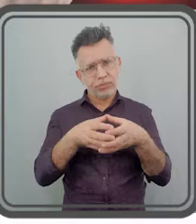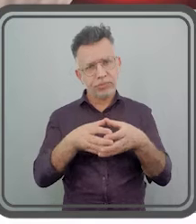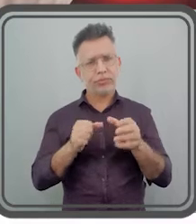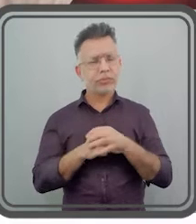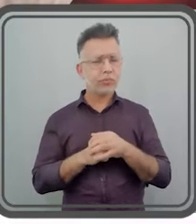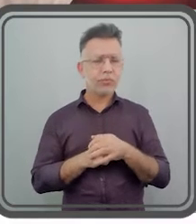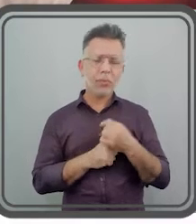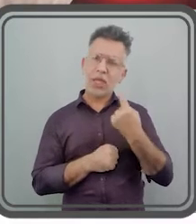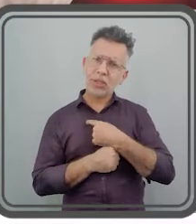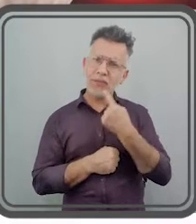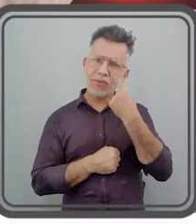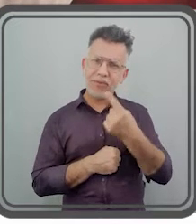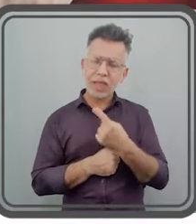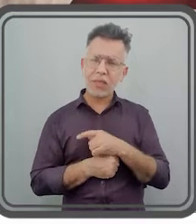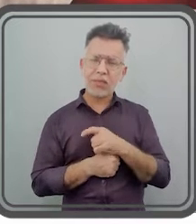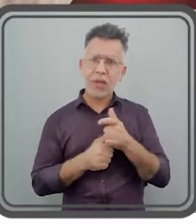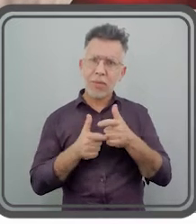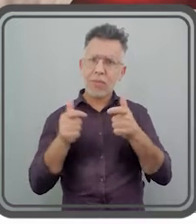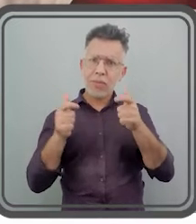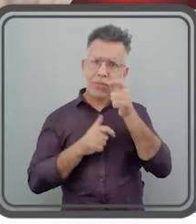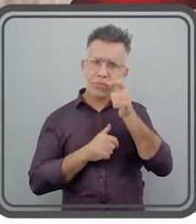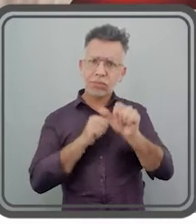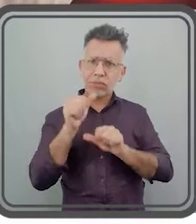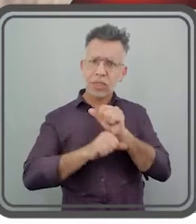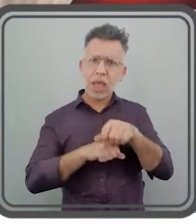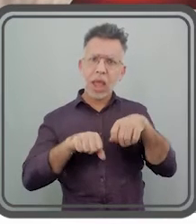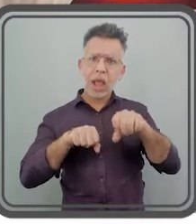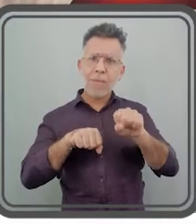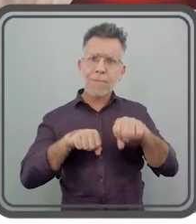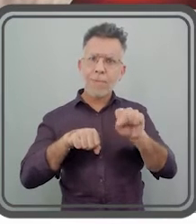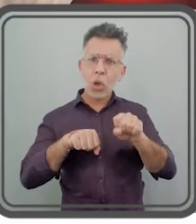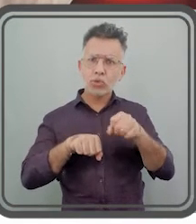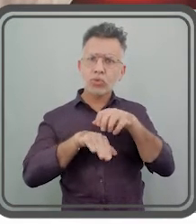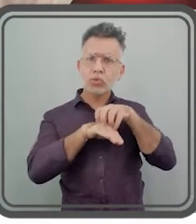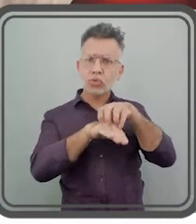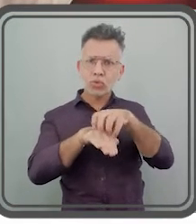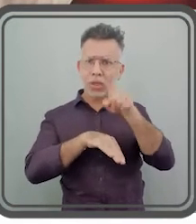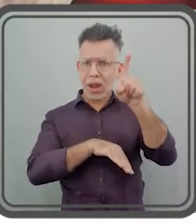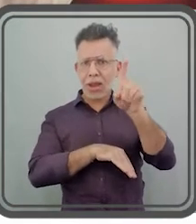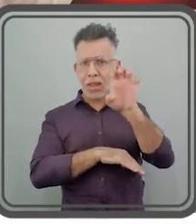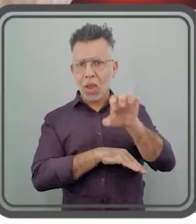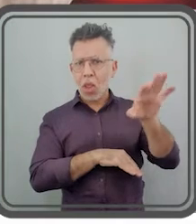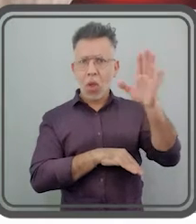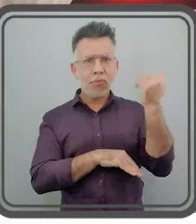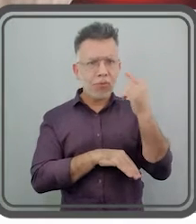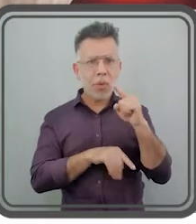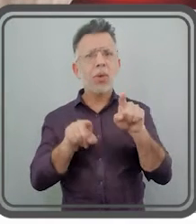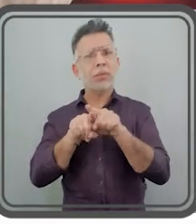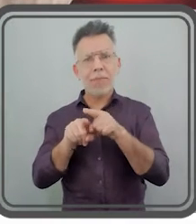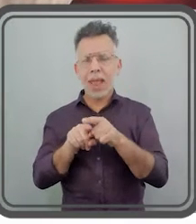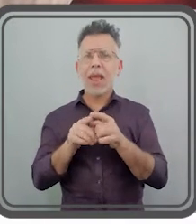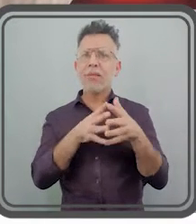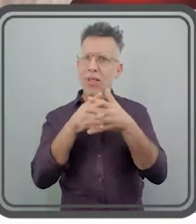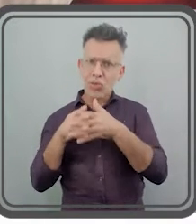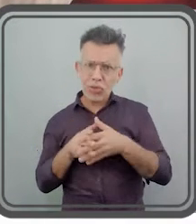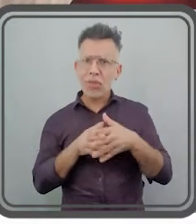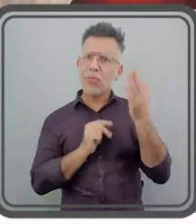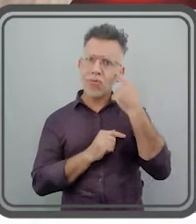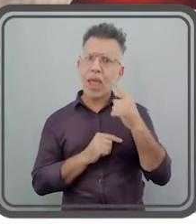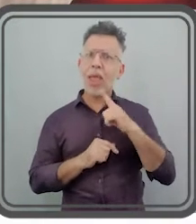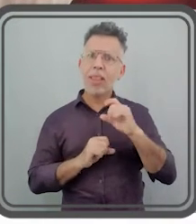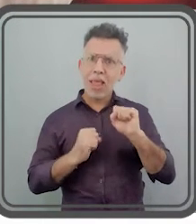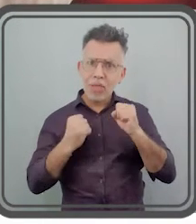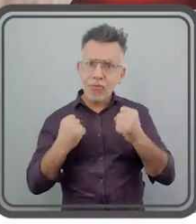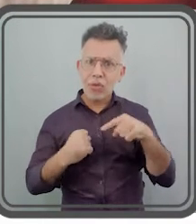e a gente tá vendo uma tendência muito interessante por exemplo Moto Turismo que na Europa muito famoso Estados Unidos também é muito famosa tem ganhado força